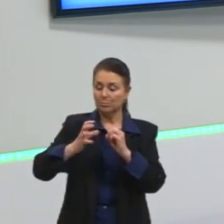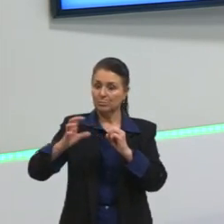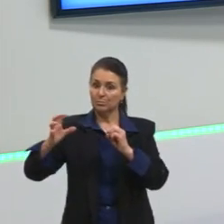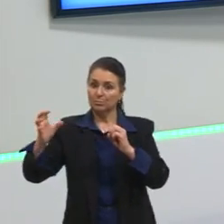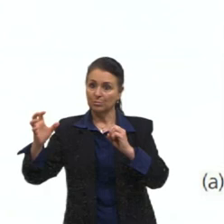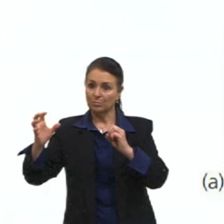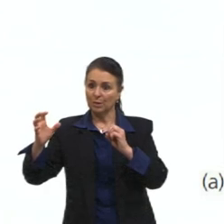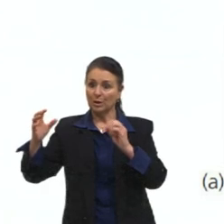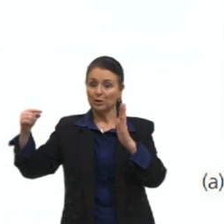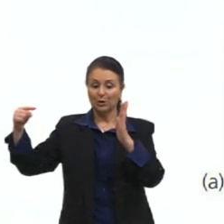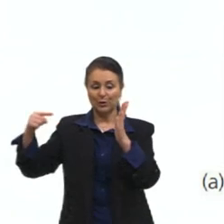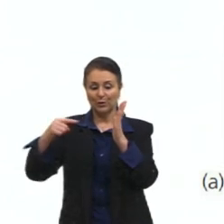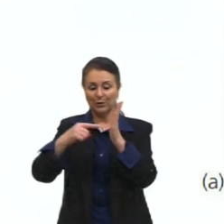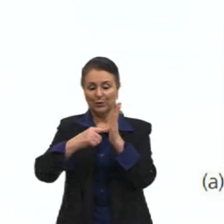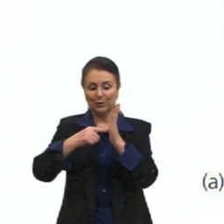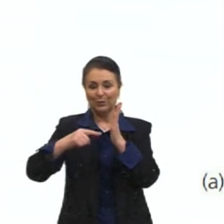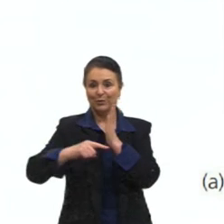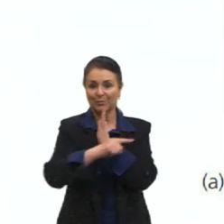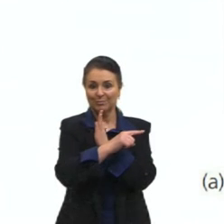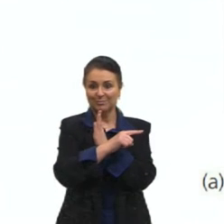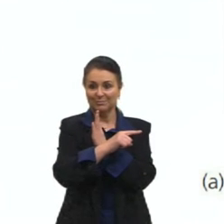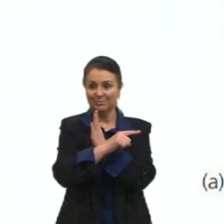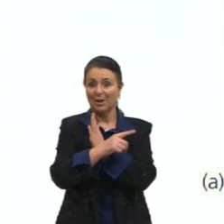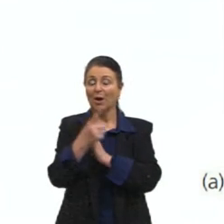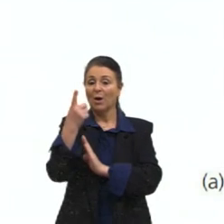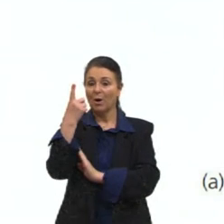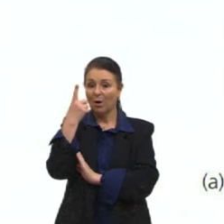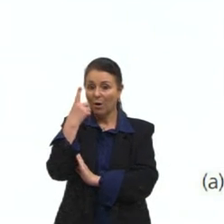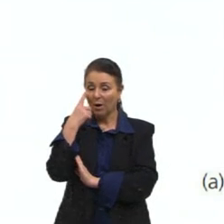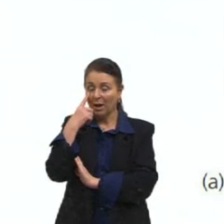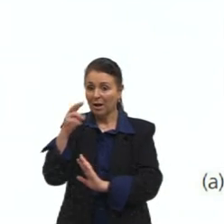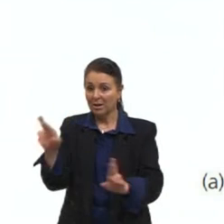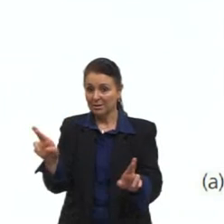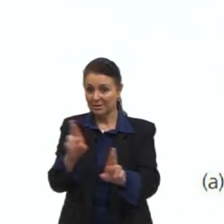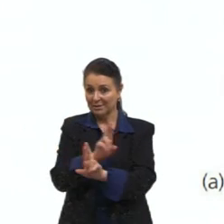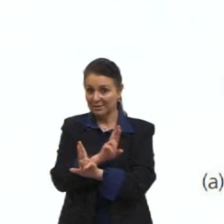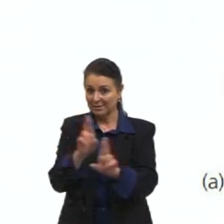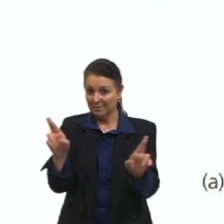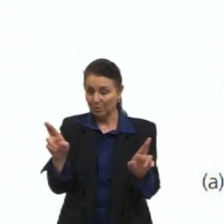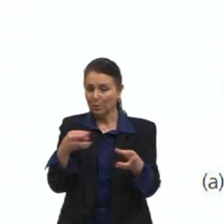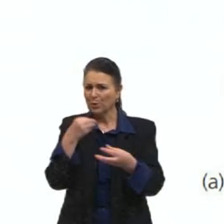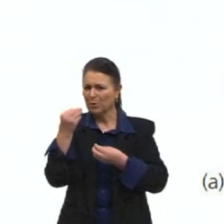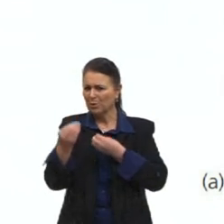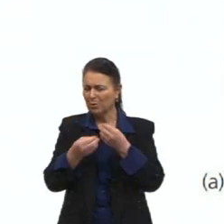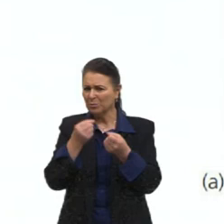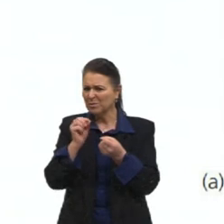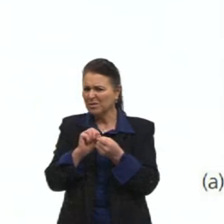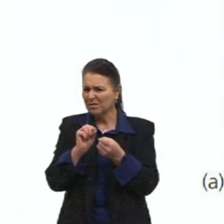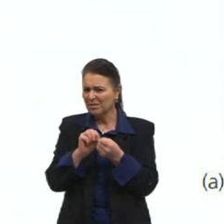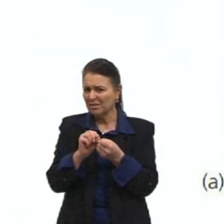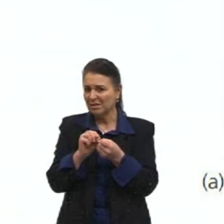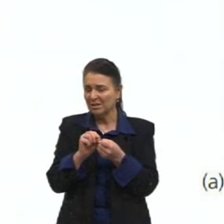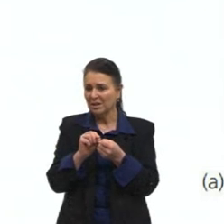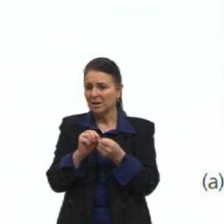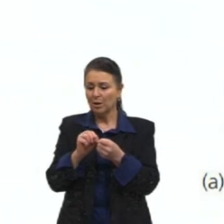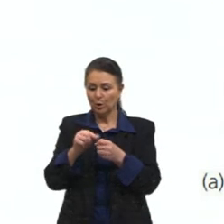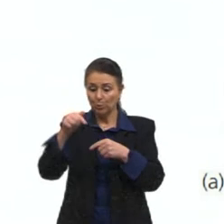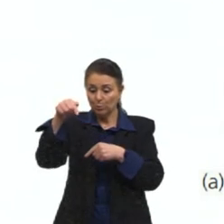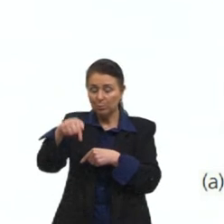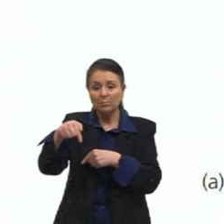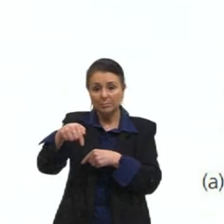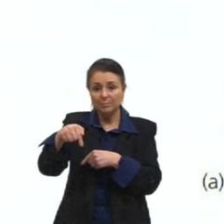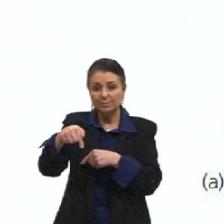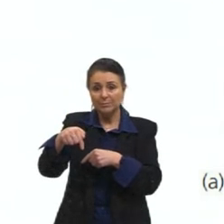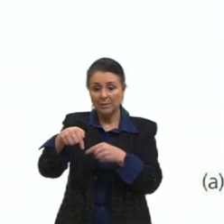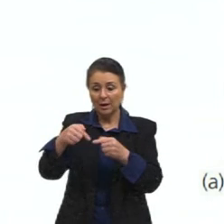contornar obstáculos. E aqui também já está um pouco relacionado com aquela questão de como é que eu estou aqui nesse lugar, né?